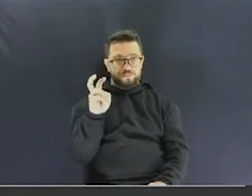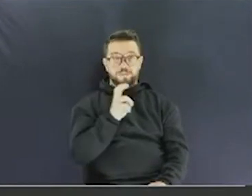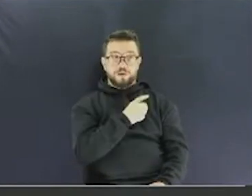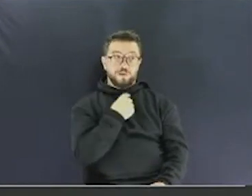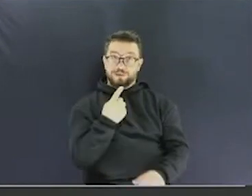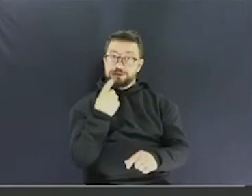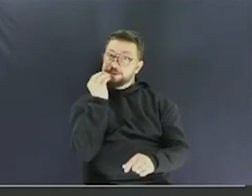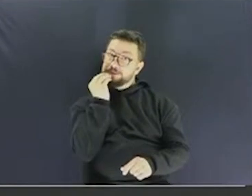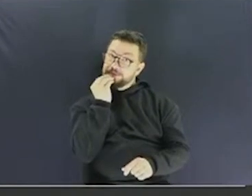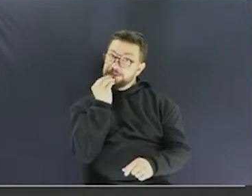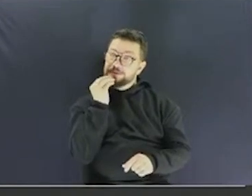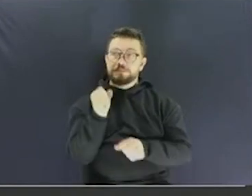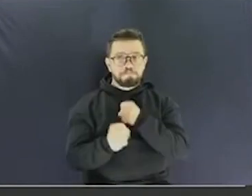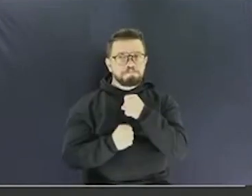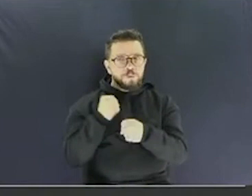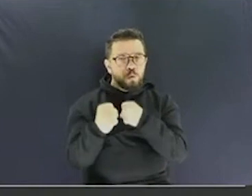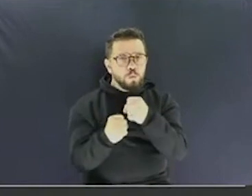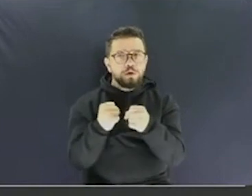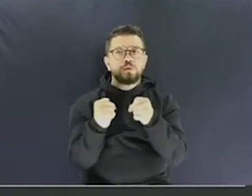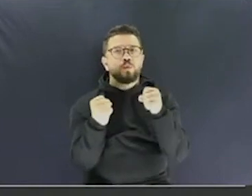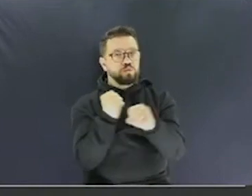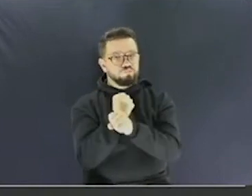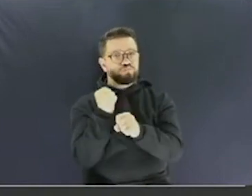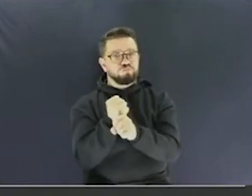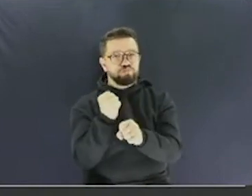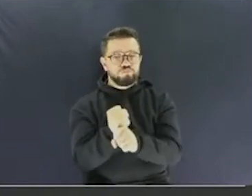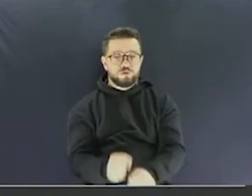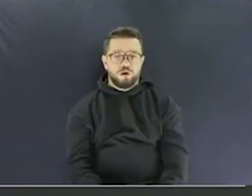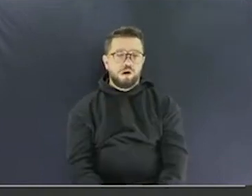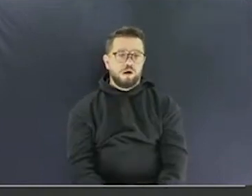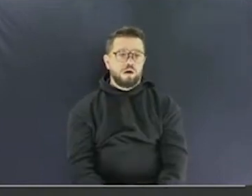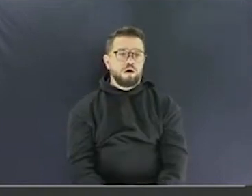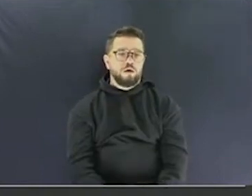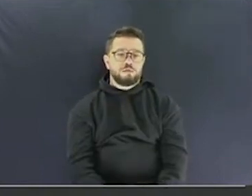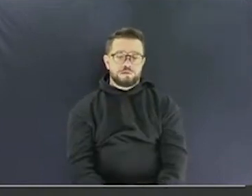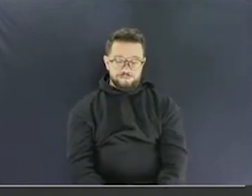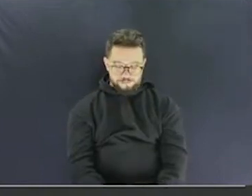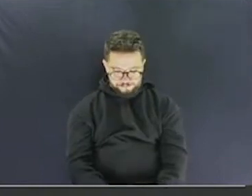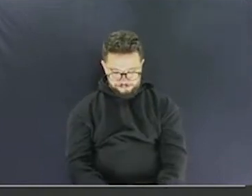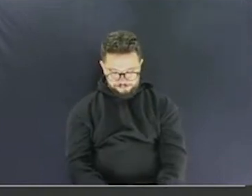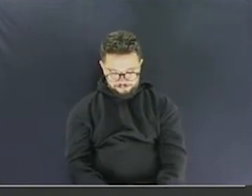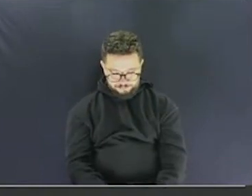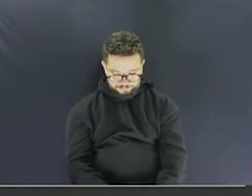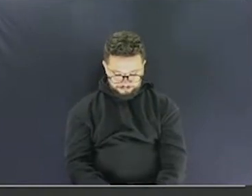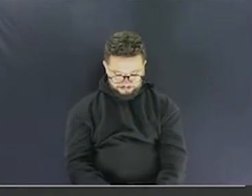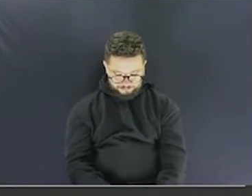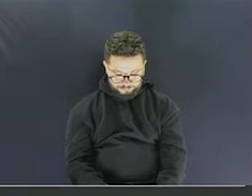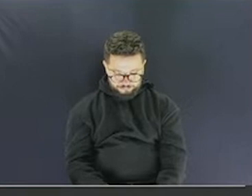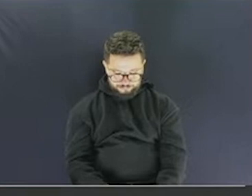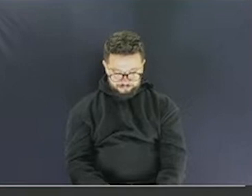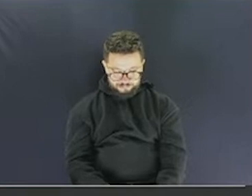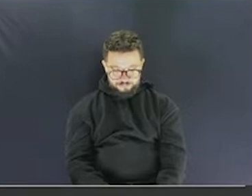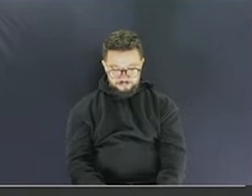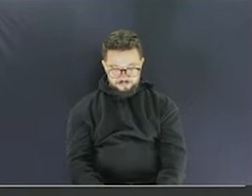São as metas. 171 unidades escolares com quadra cobertas, nós já atingimos as 171, apesar de ter outras coisas